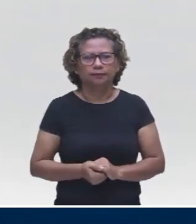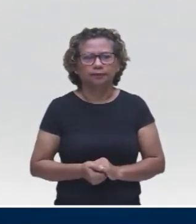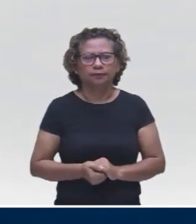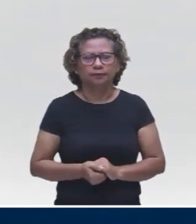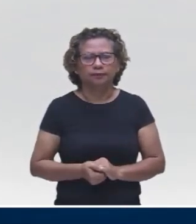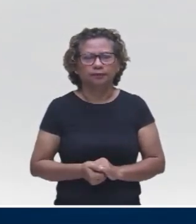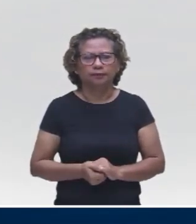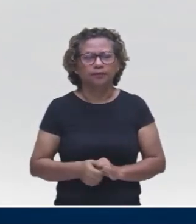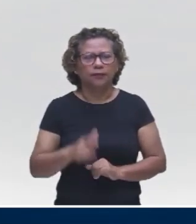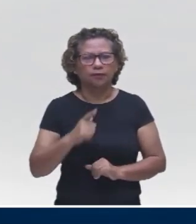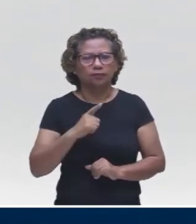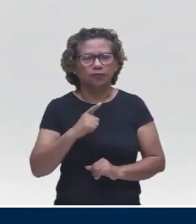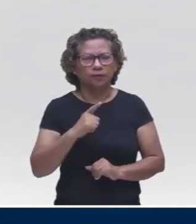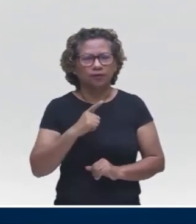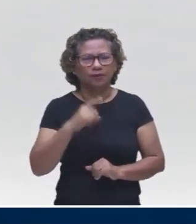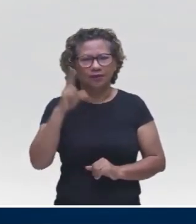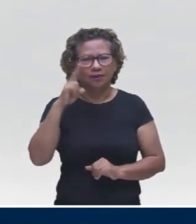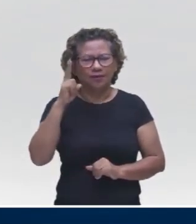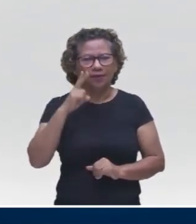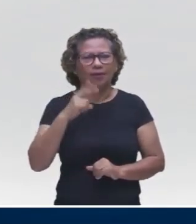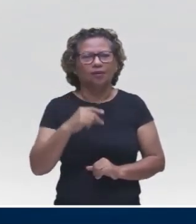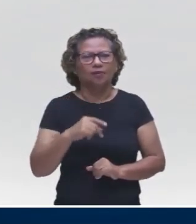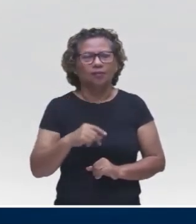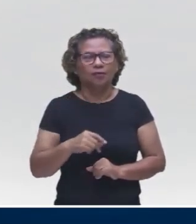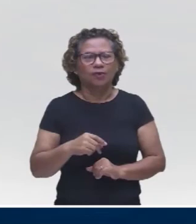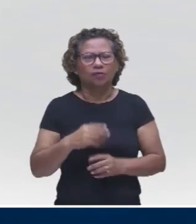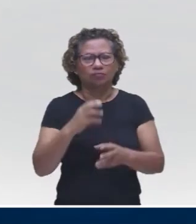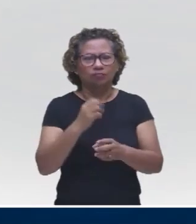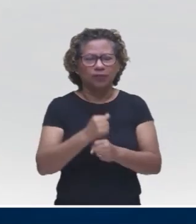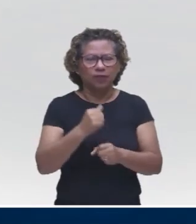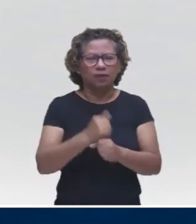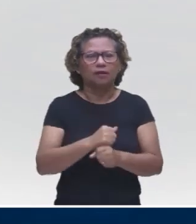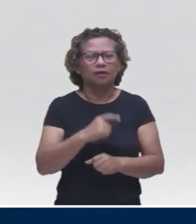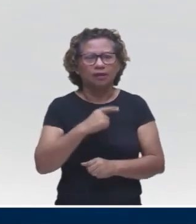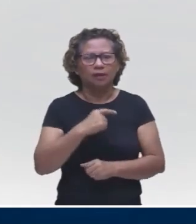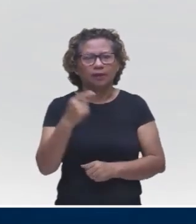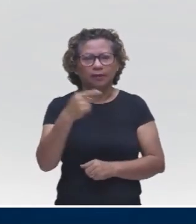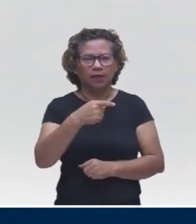nós calculamos lá e ele foi de coordenadas menos 4